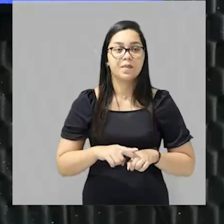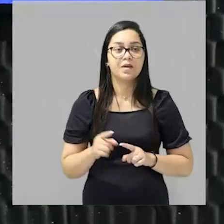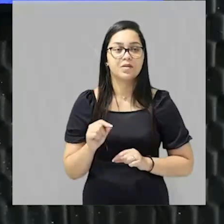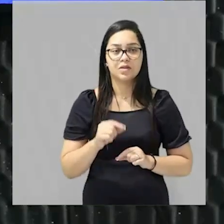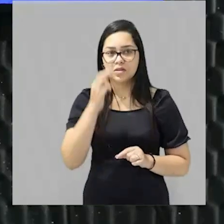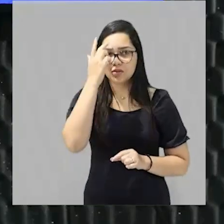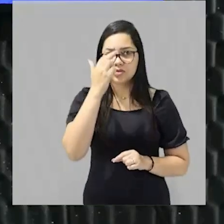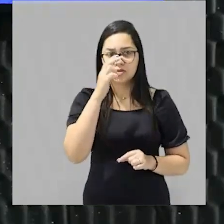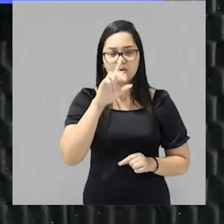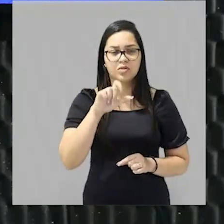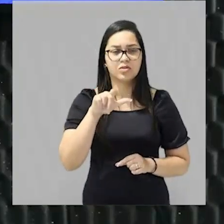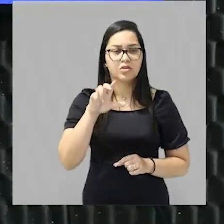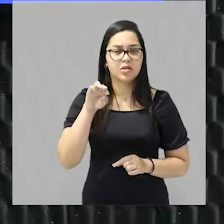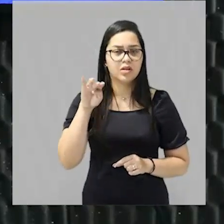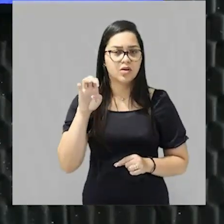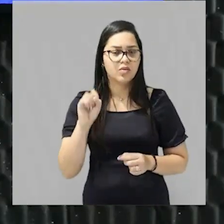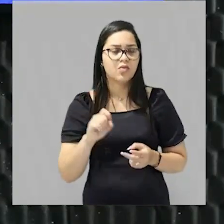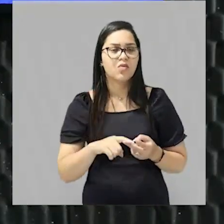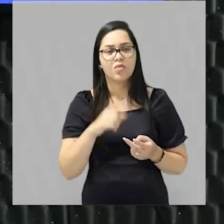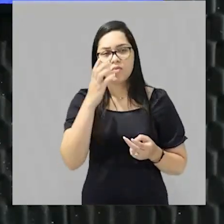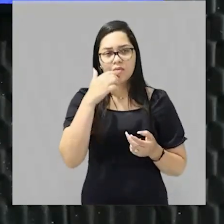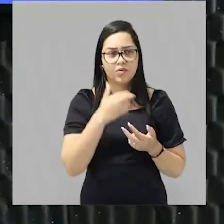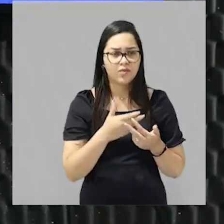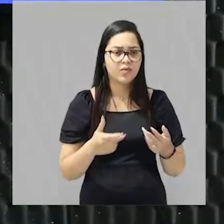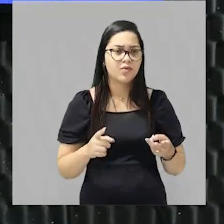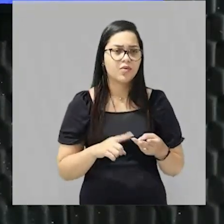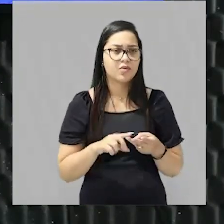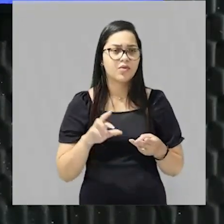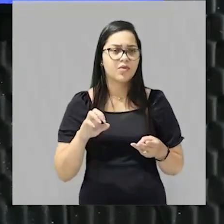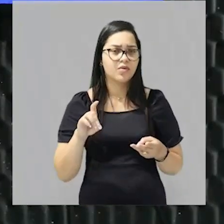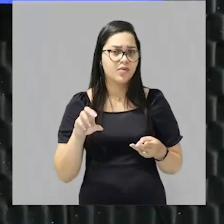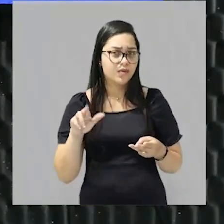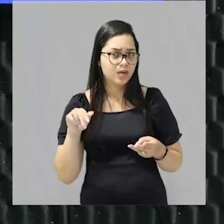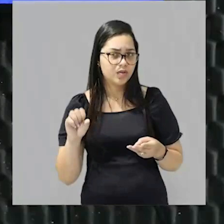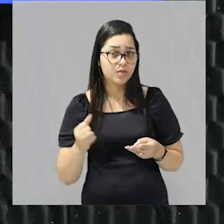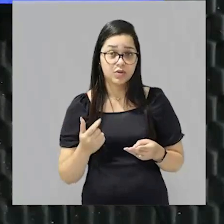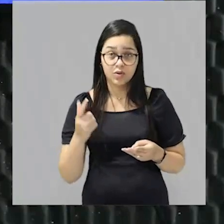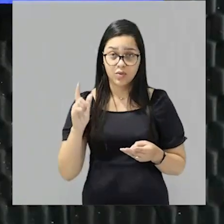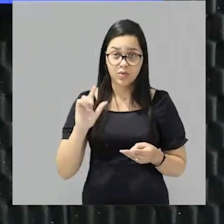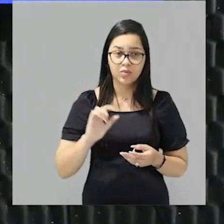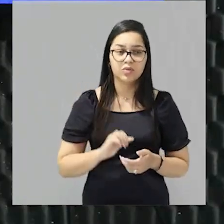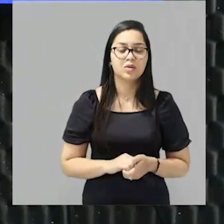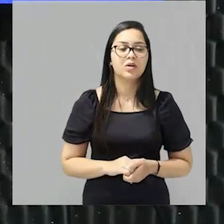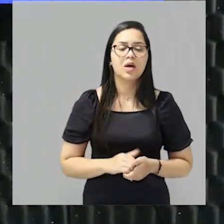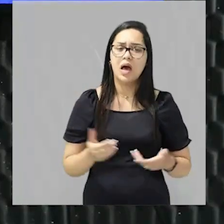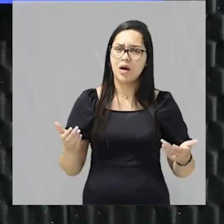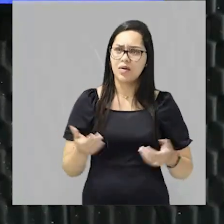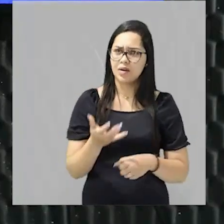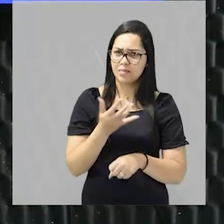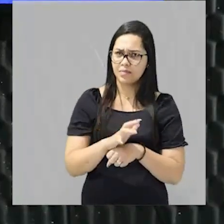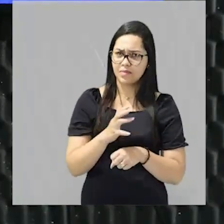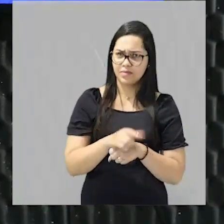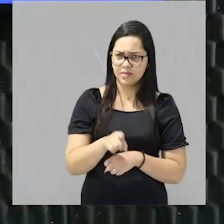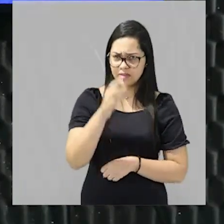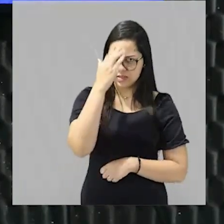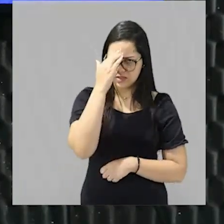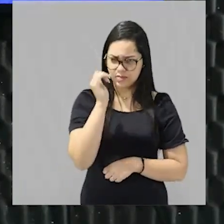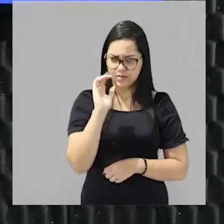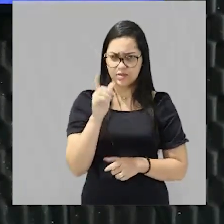deu para entender? Vamos a alguns outros exemplos aqui. Fruto é hiperônimo de tomate e